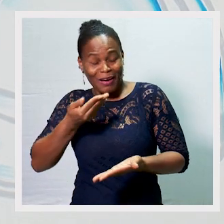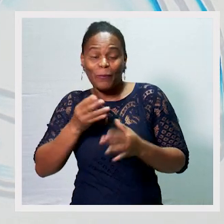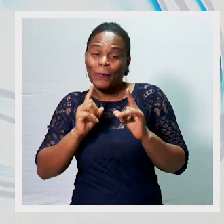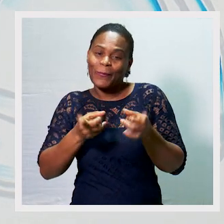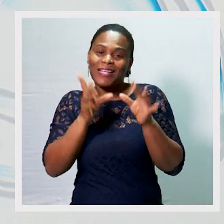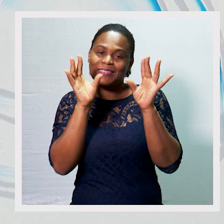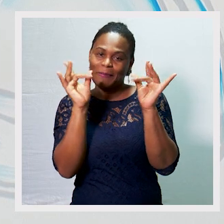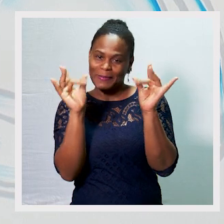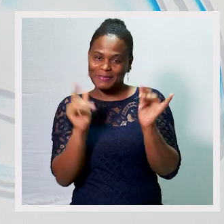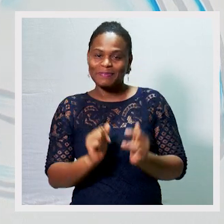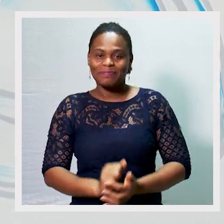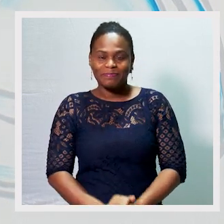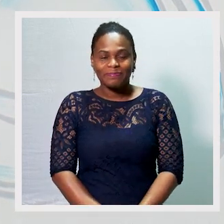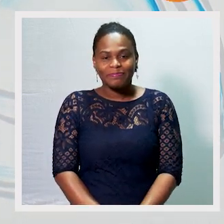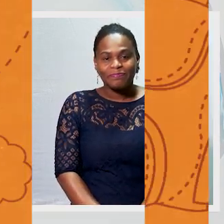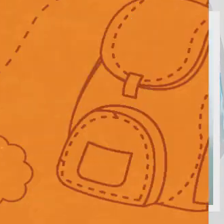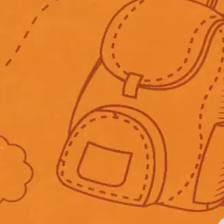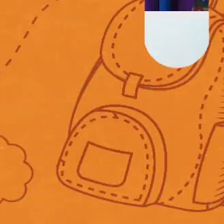aquela brincadeirinha.